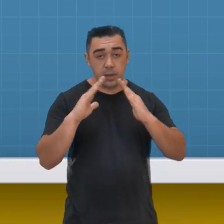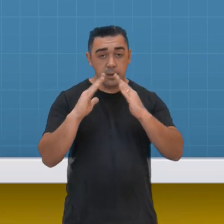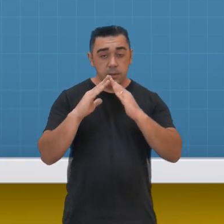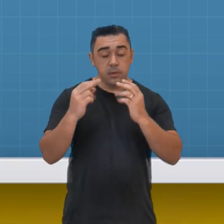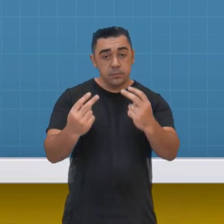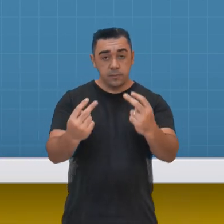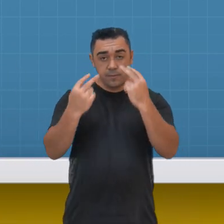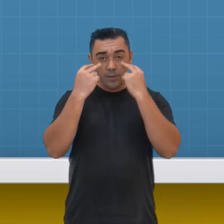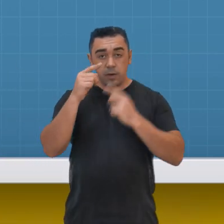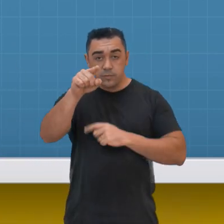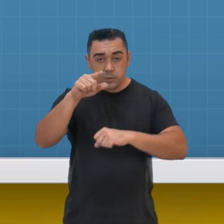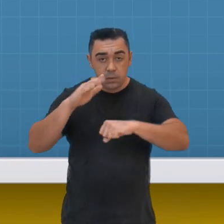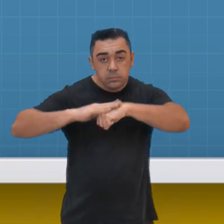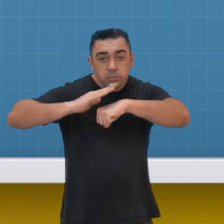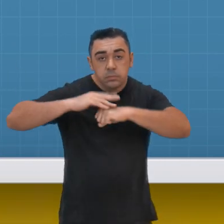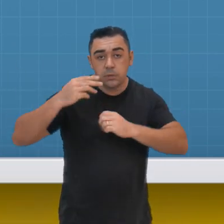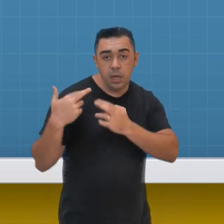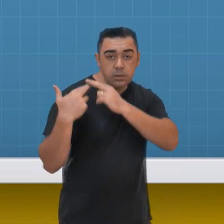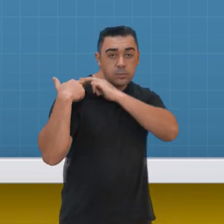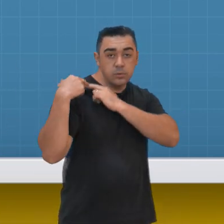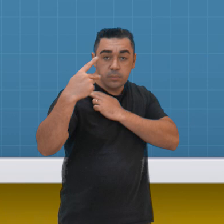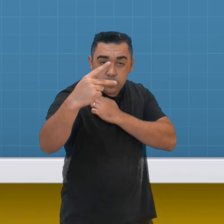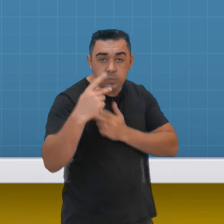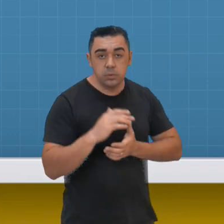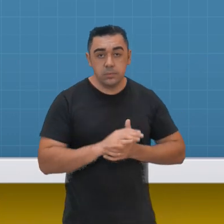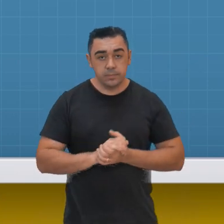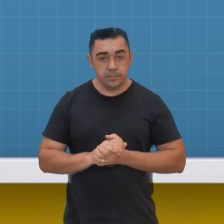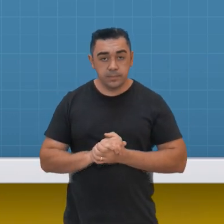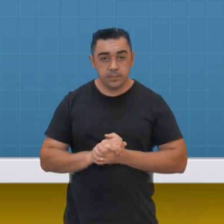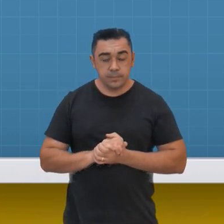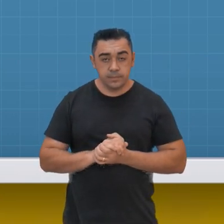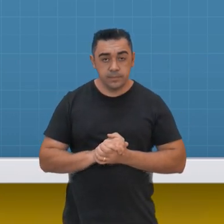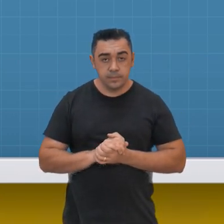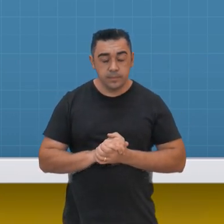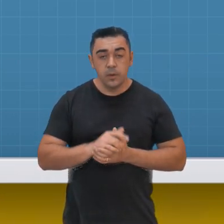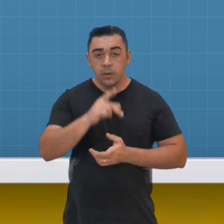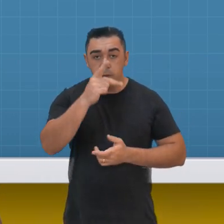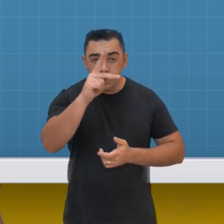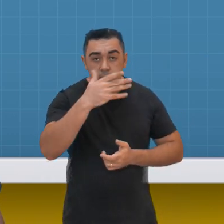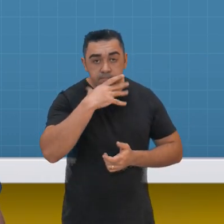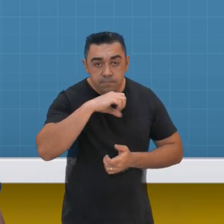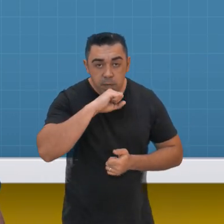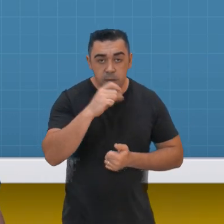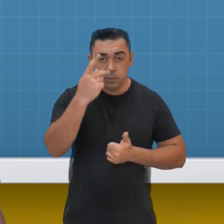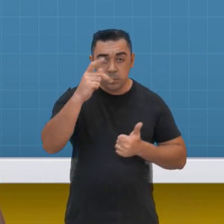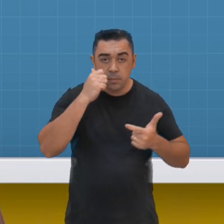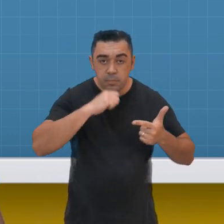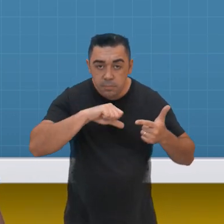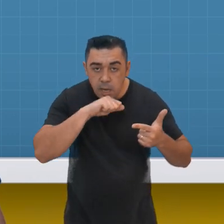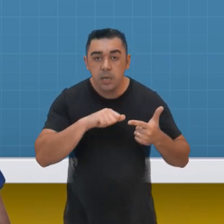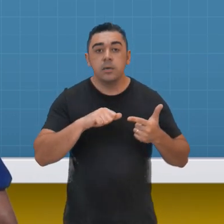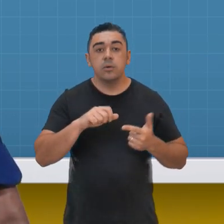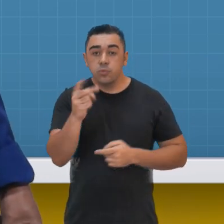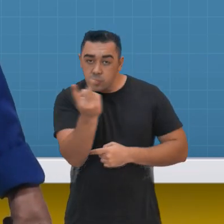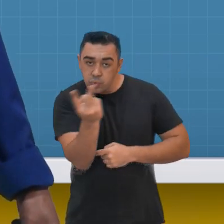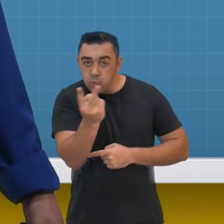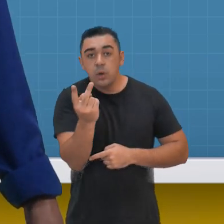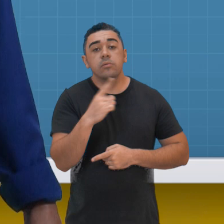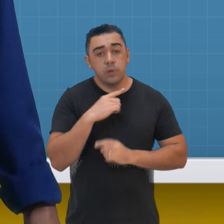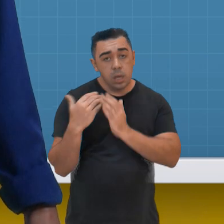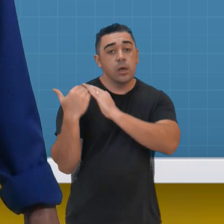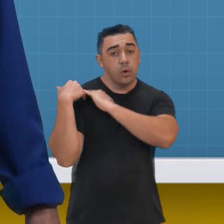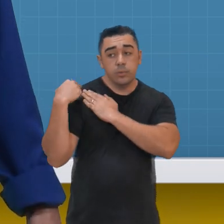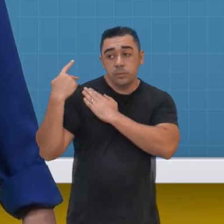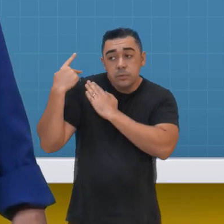está aí tem que fazer o que lhe compete. O seu pai, a sua mãe tem que fazer o que